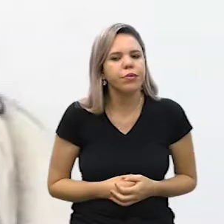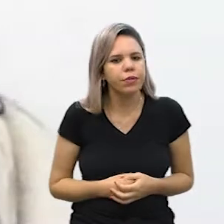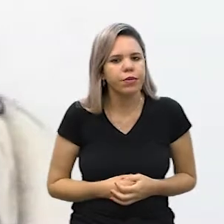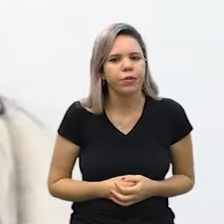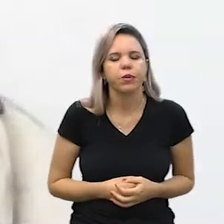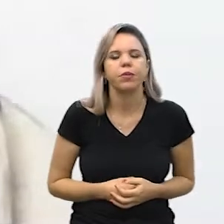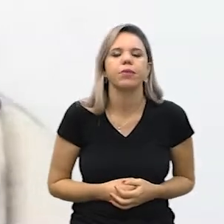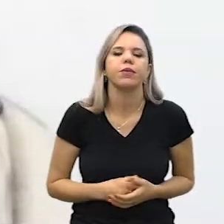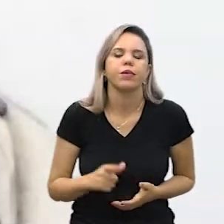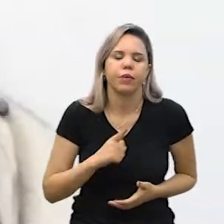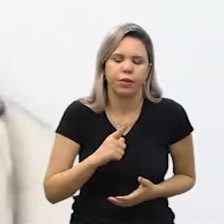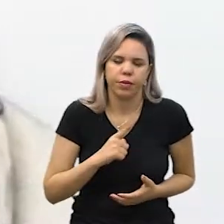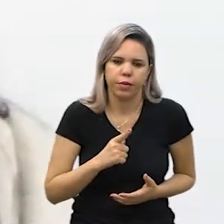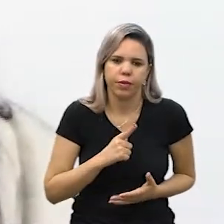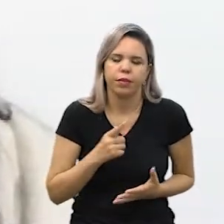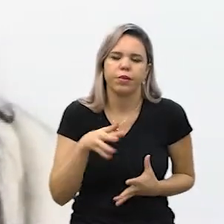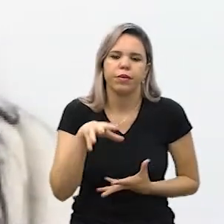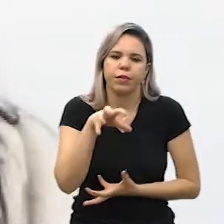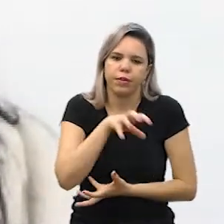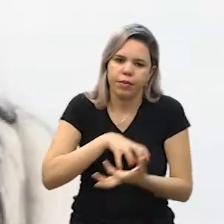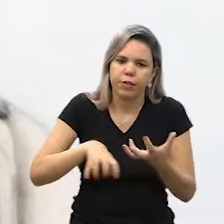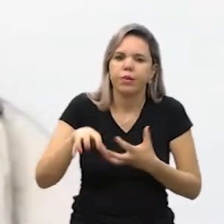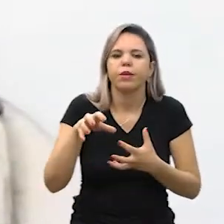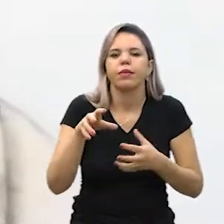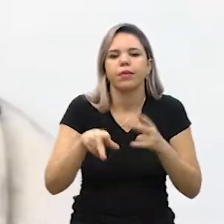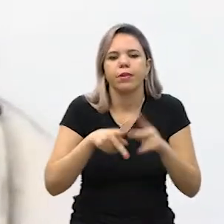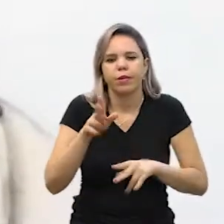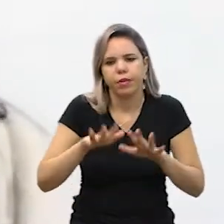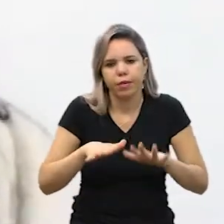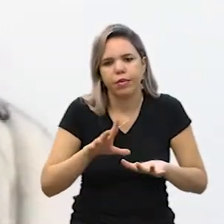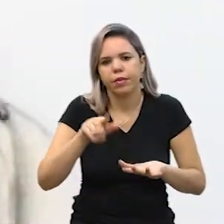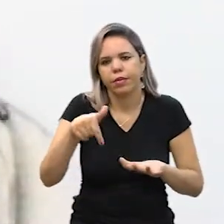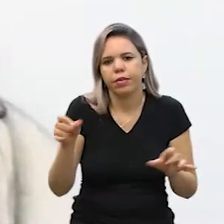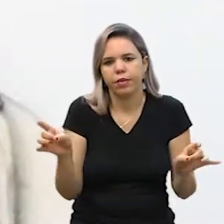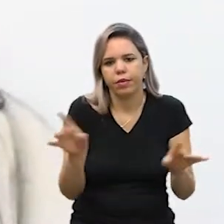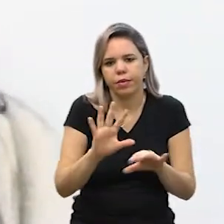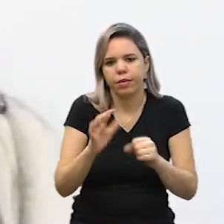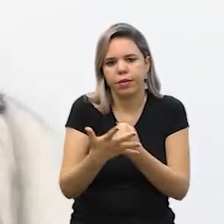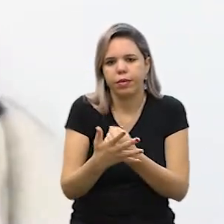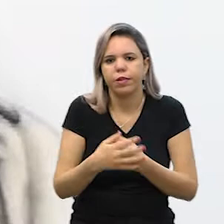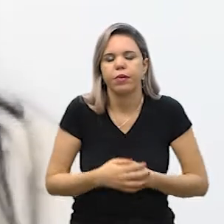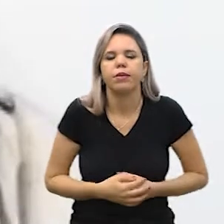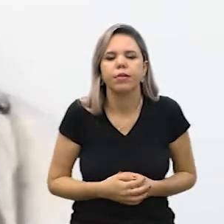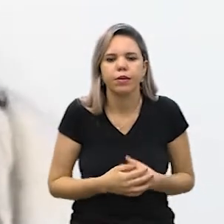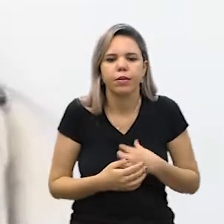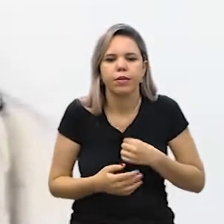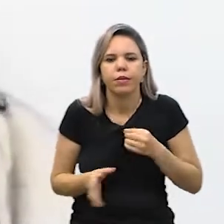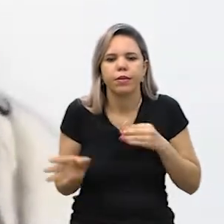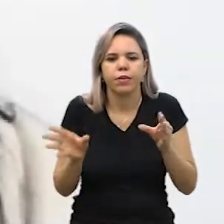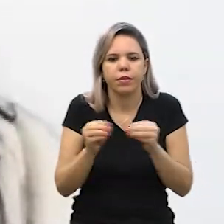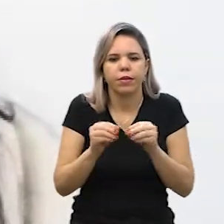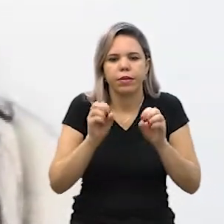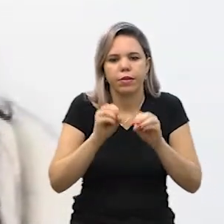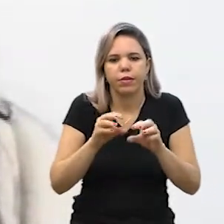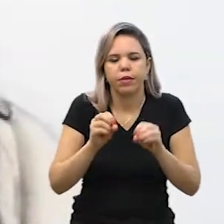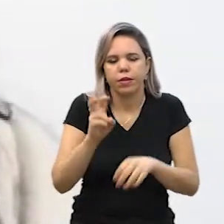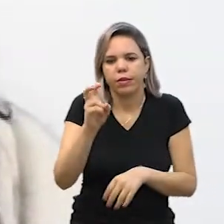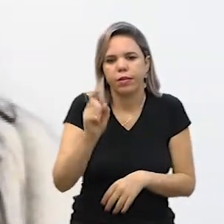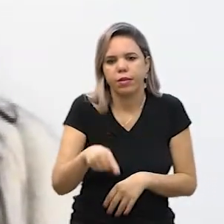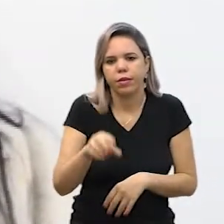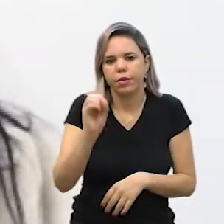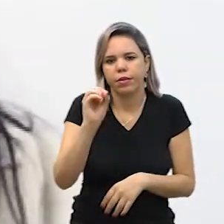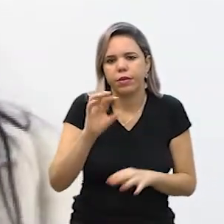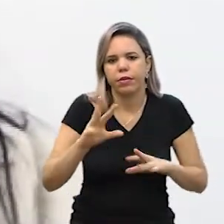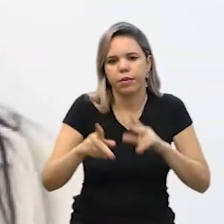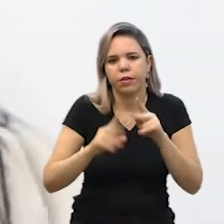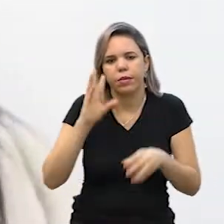onde existem muitas polêmicas no assunto pós-pandemia, né? Mas previamente, a Educação 5.0, e para